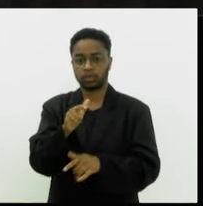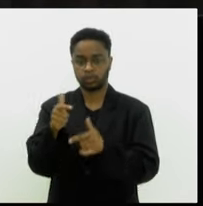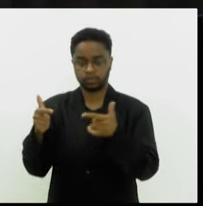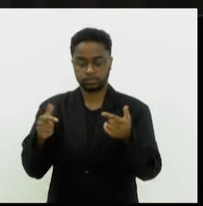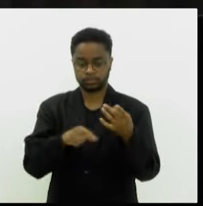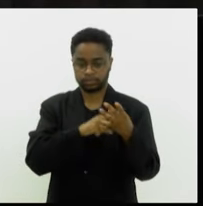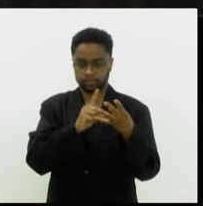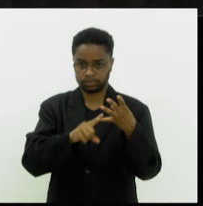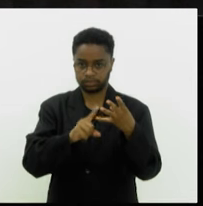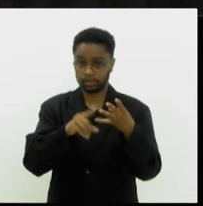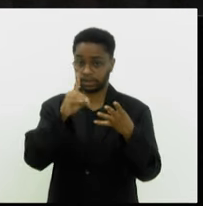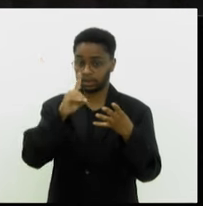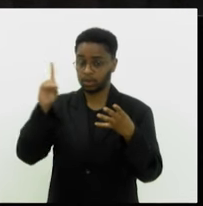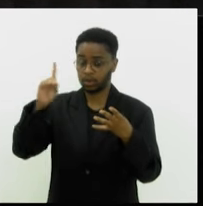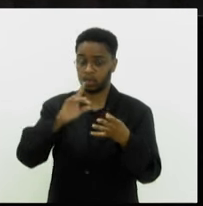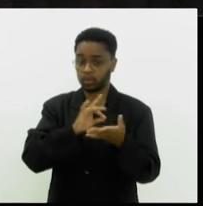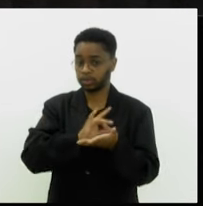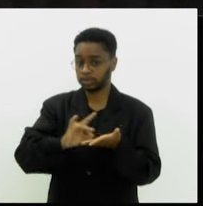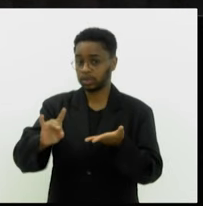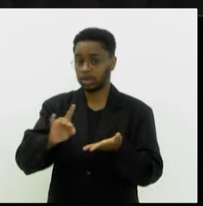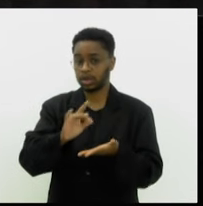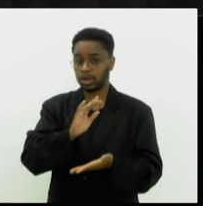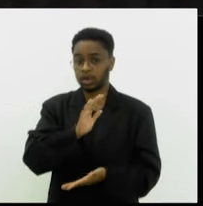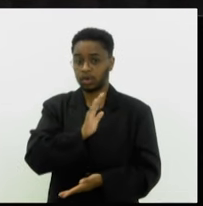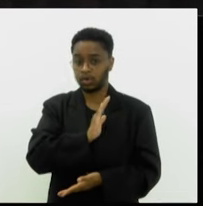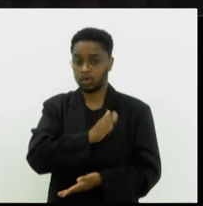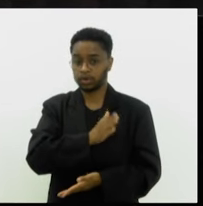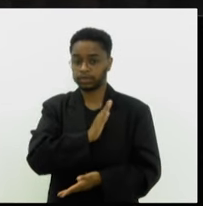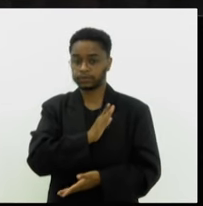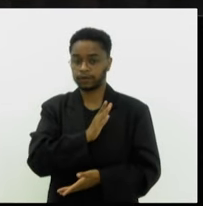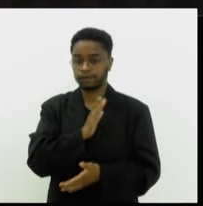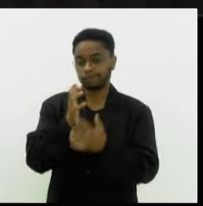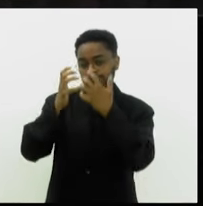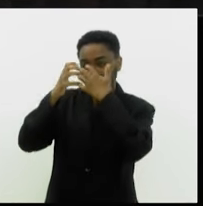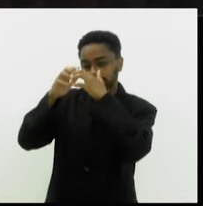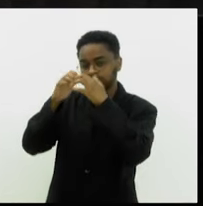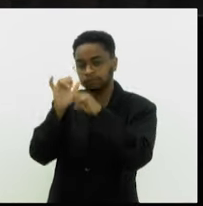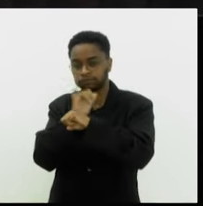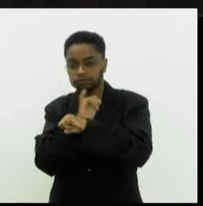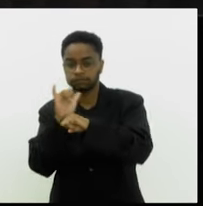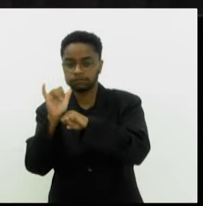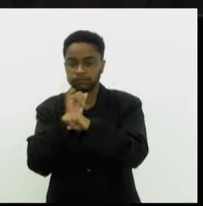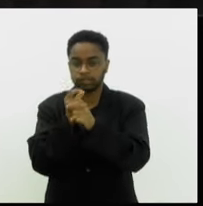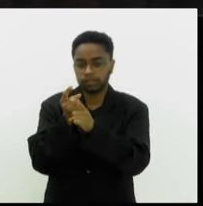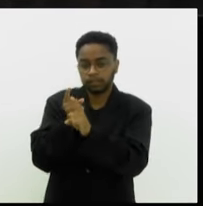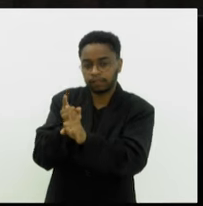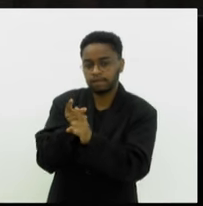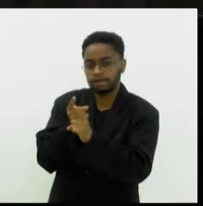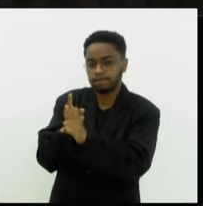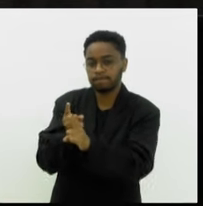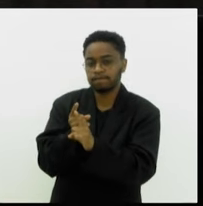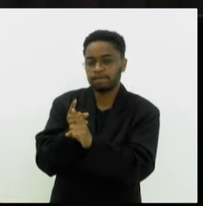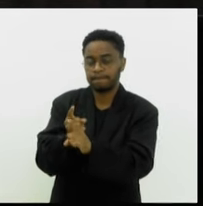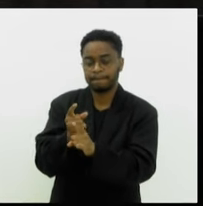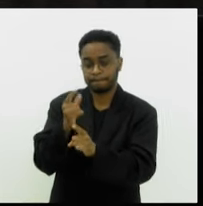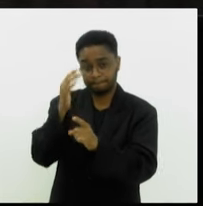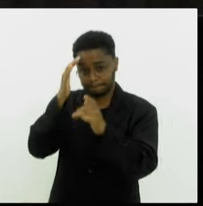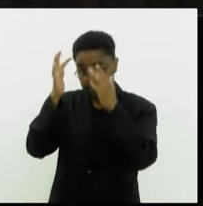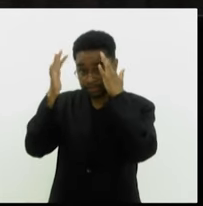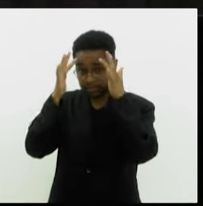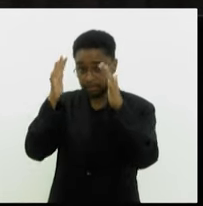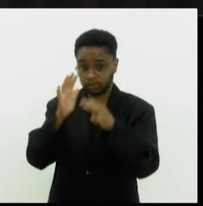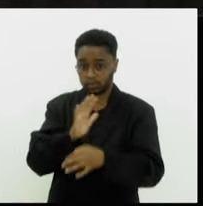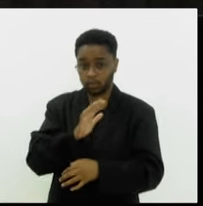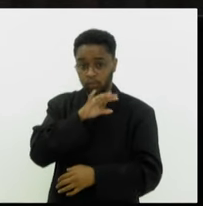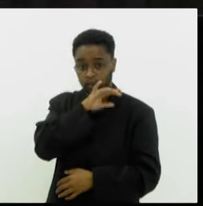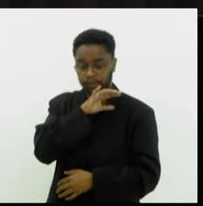Quarto, o Senhor odeia o coração que maquina, que pensa, que fica projetando pensamentos